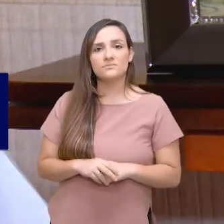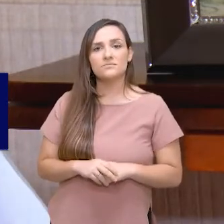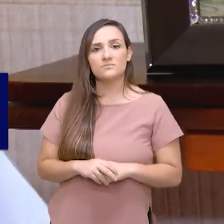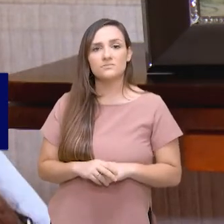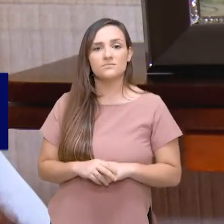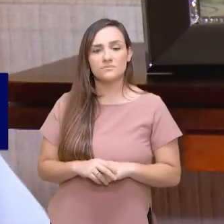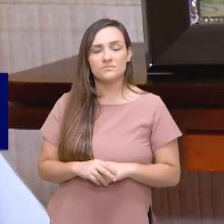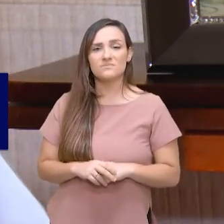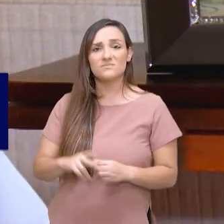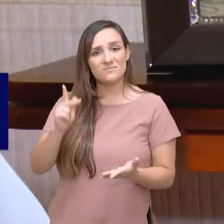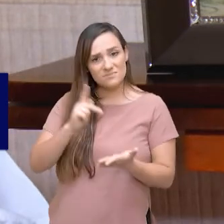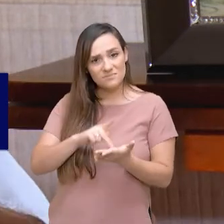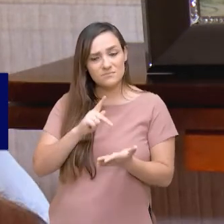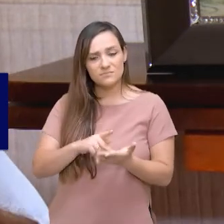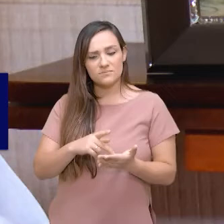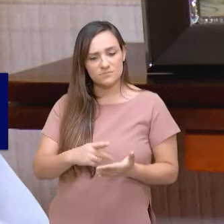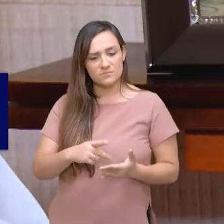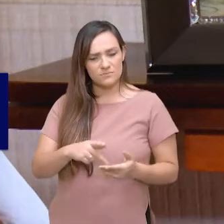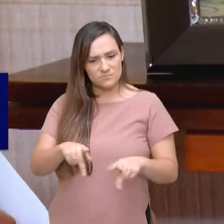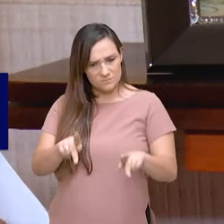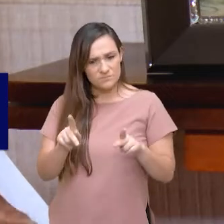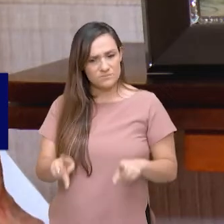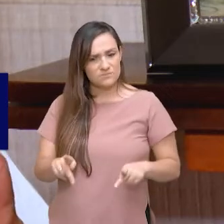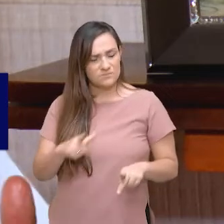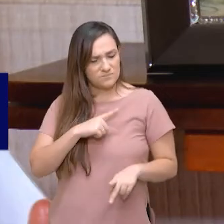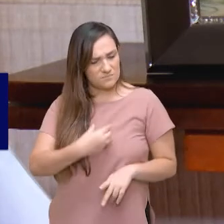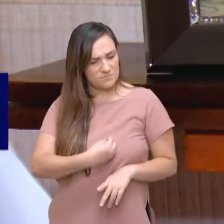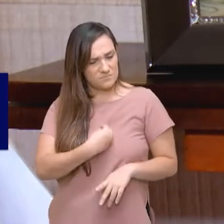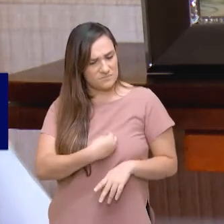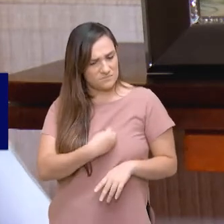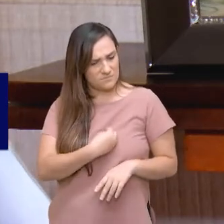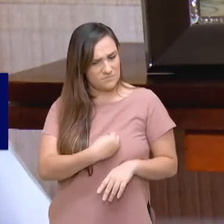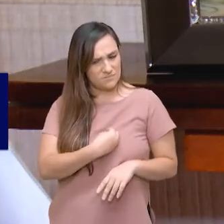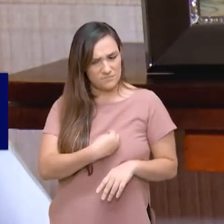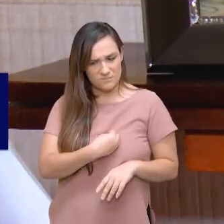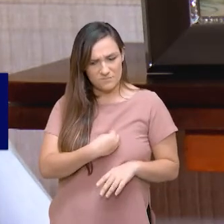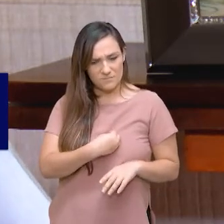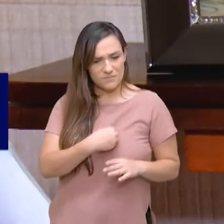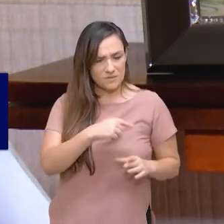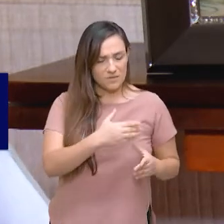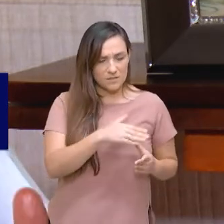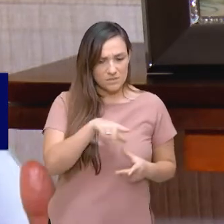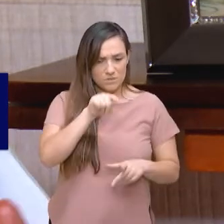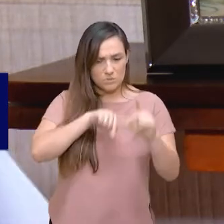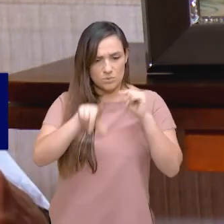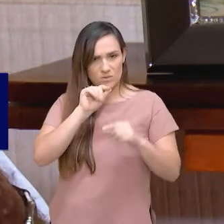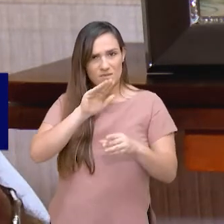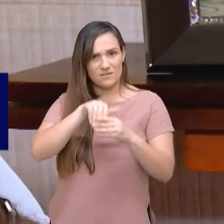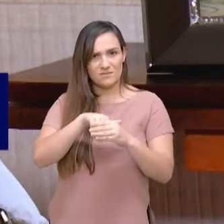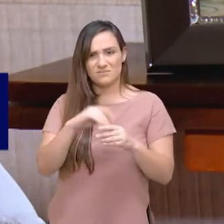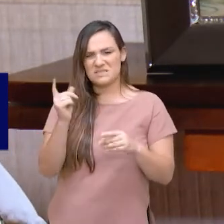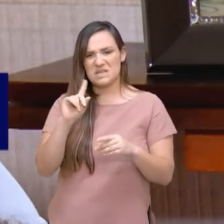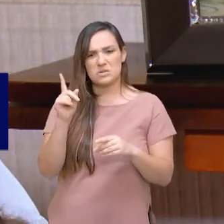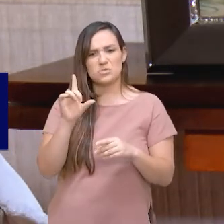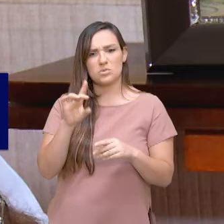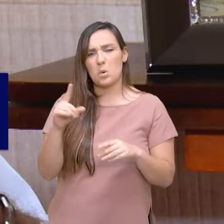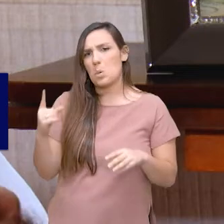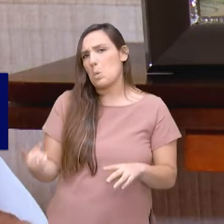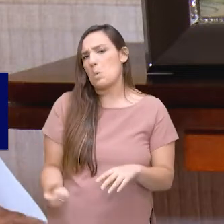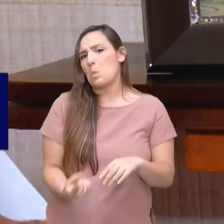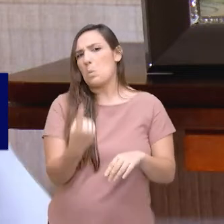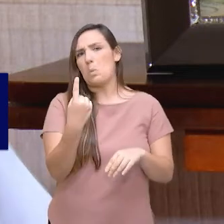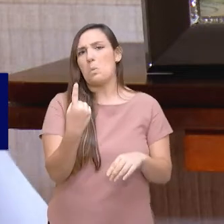que o povo realmente seja participante do processo político, que as escolhas não sejam centralizadas na mão